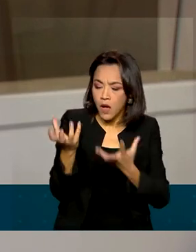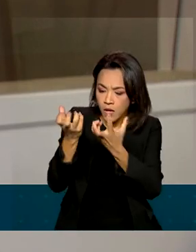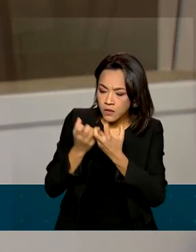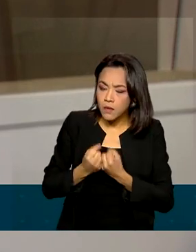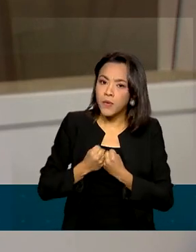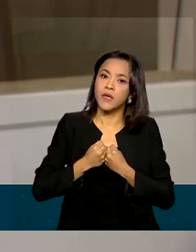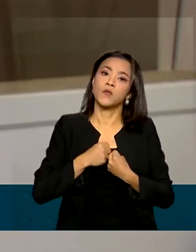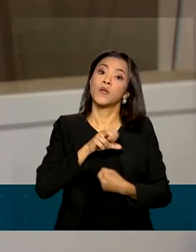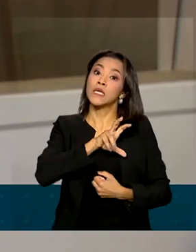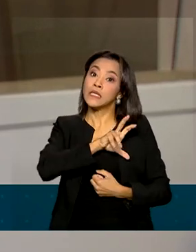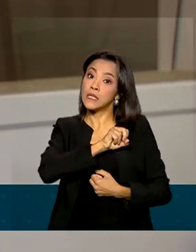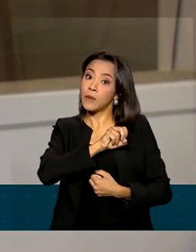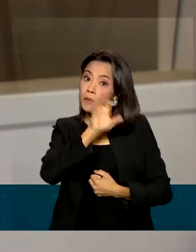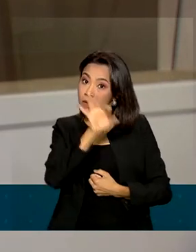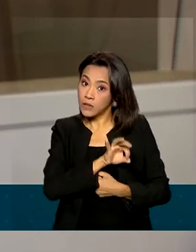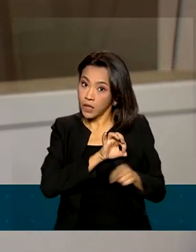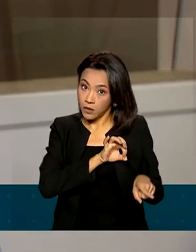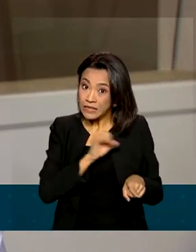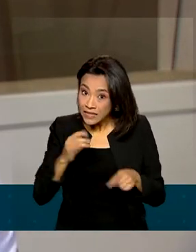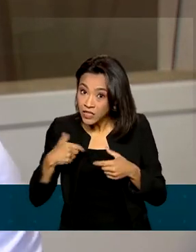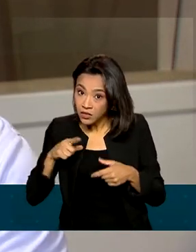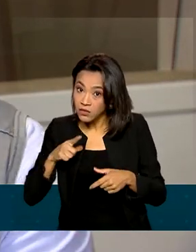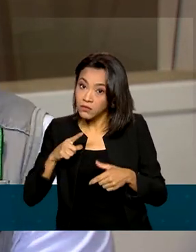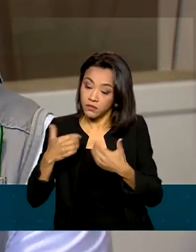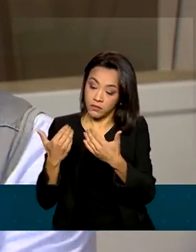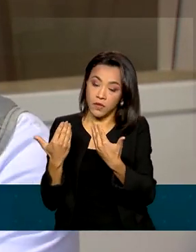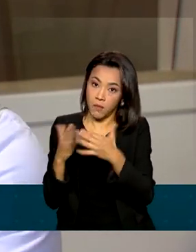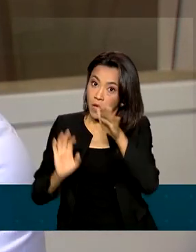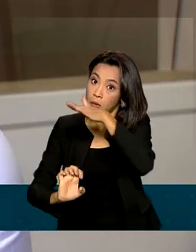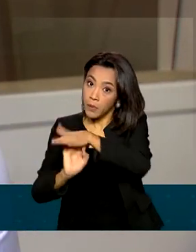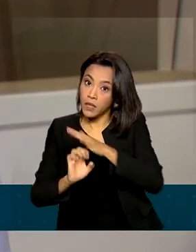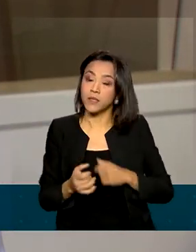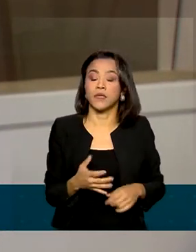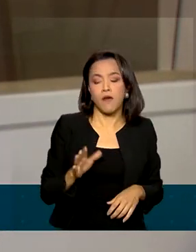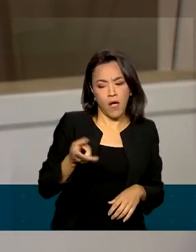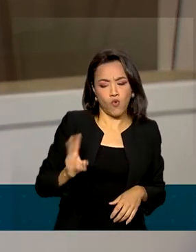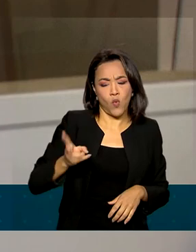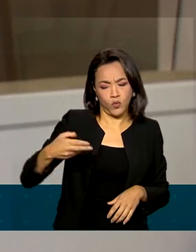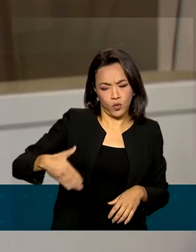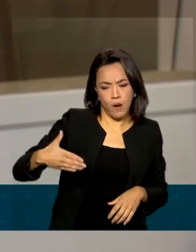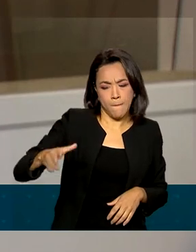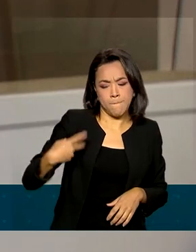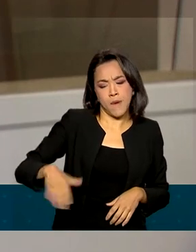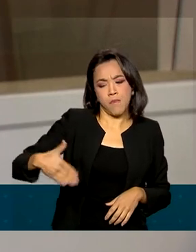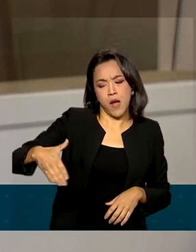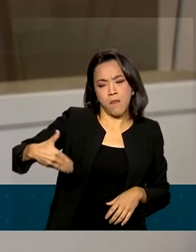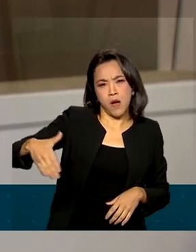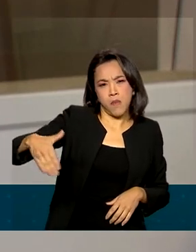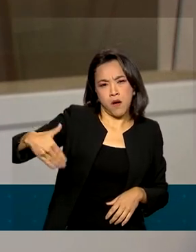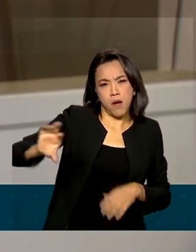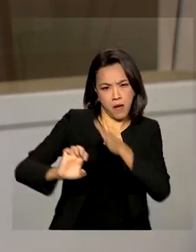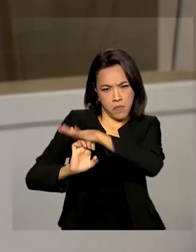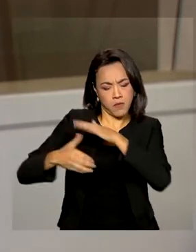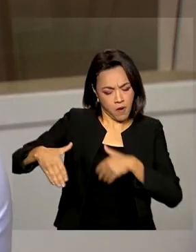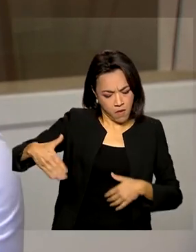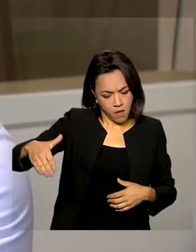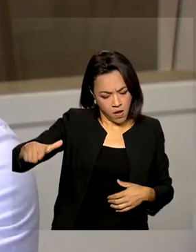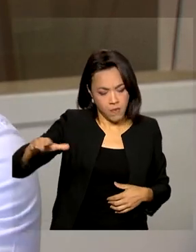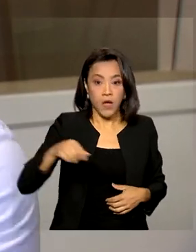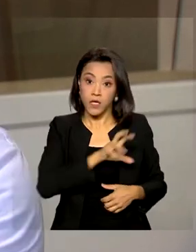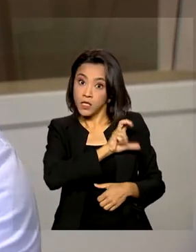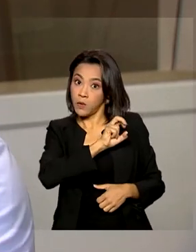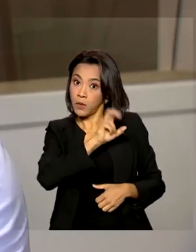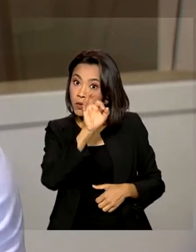50% do valor dele vai trabalhar Vai colocar sua micro empresa ali para funcionar e a partir do